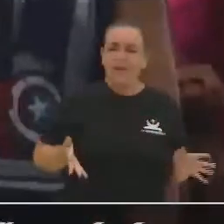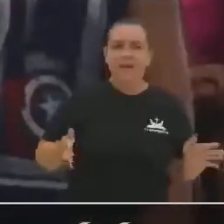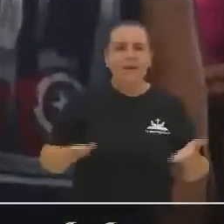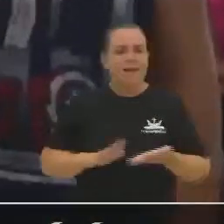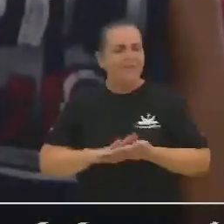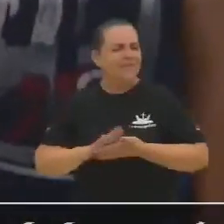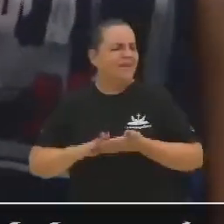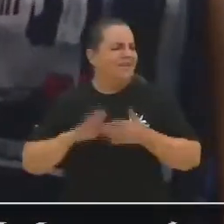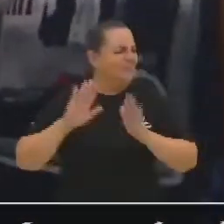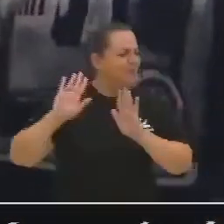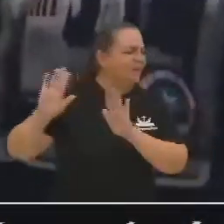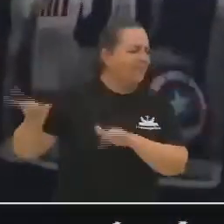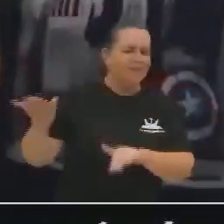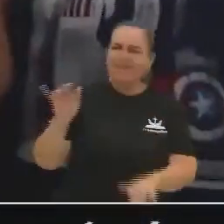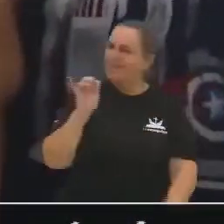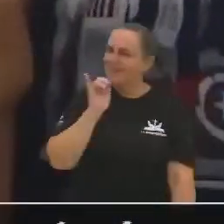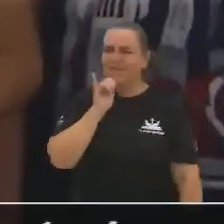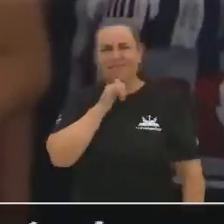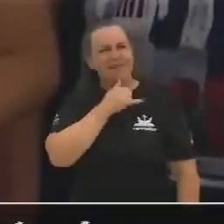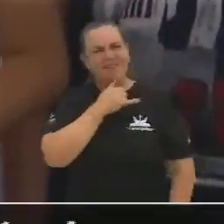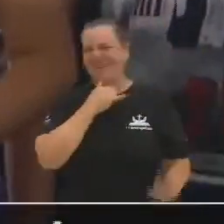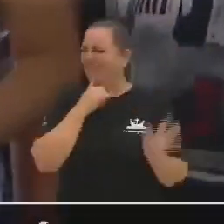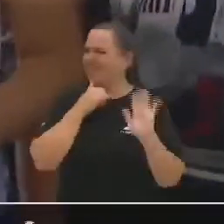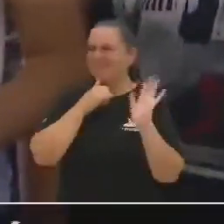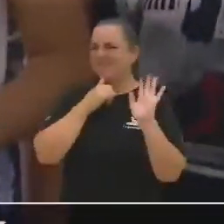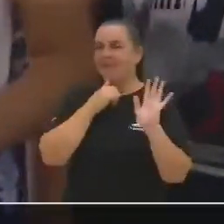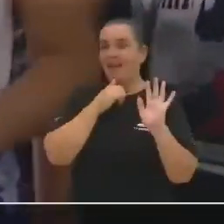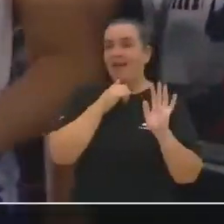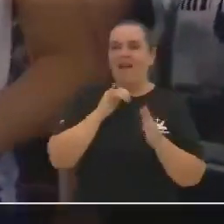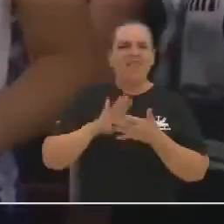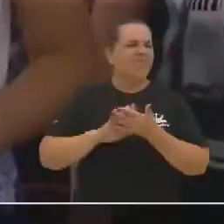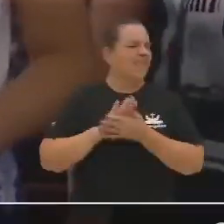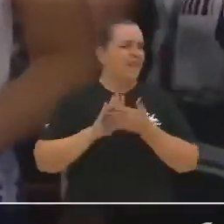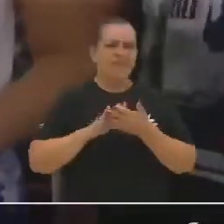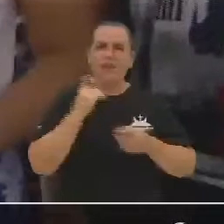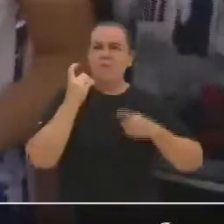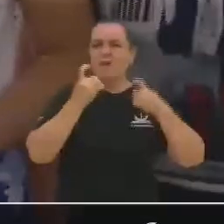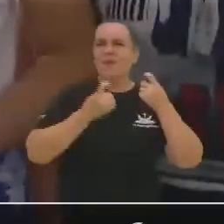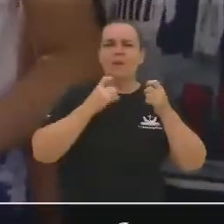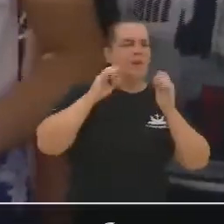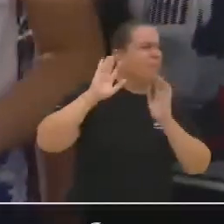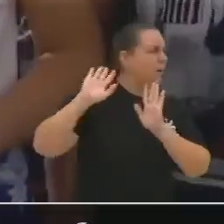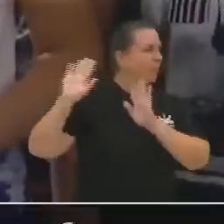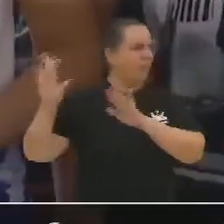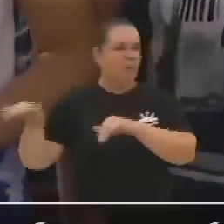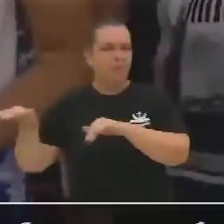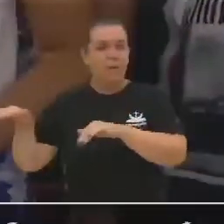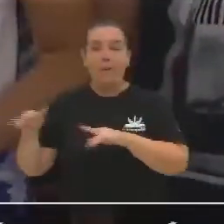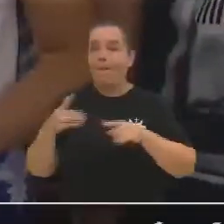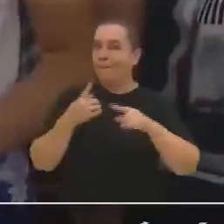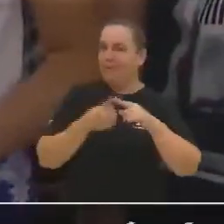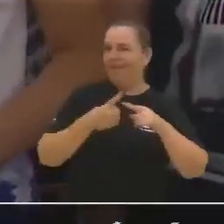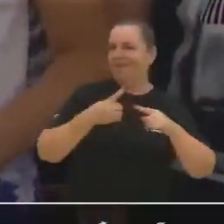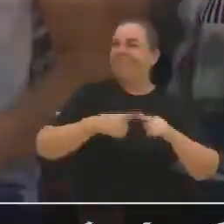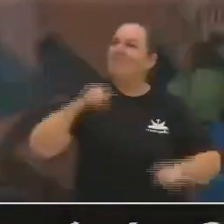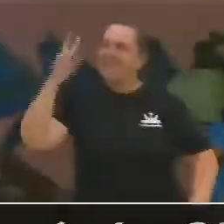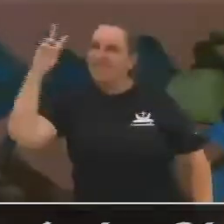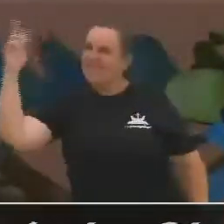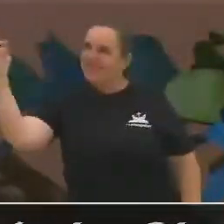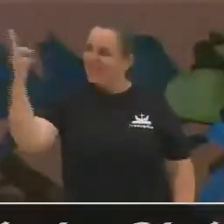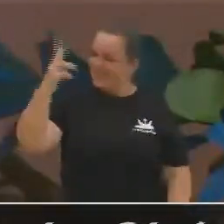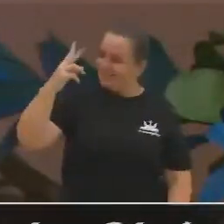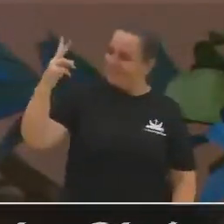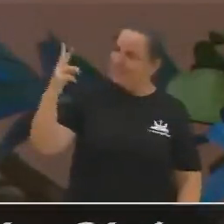Guadalupe. Nada me tristeza, nada me preocupe,